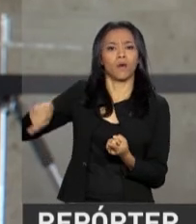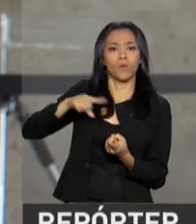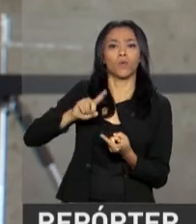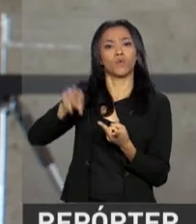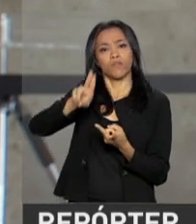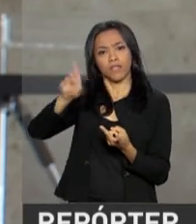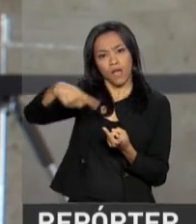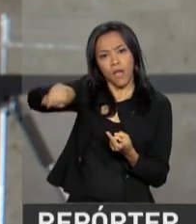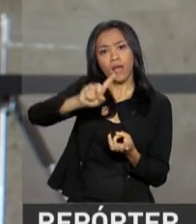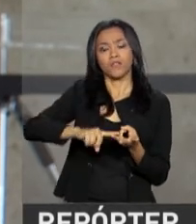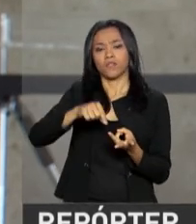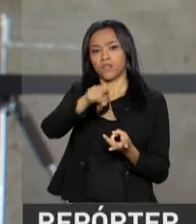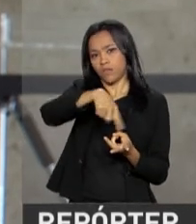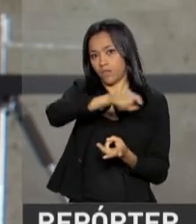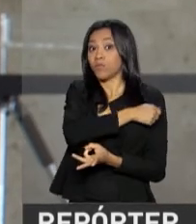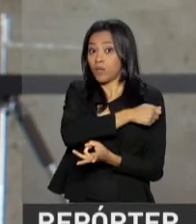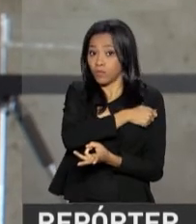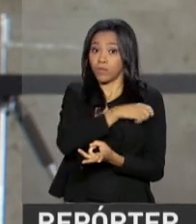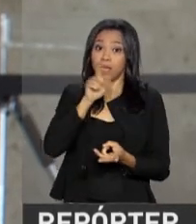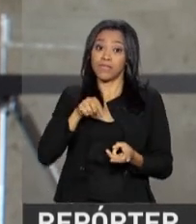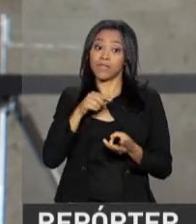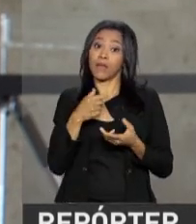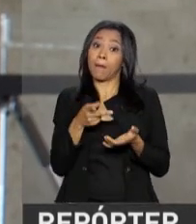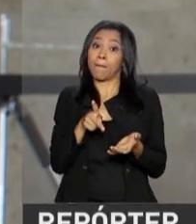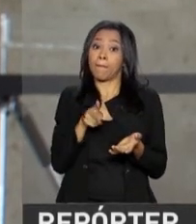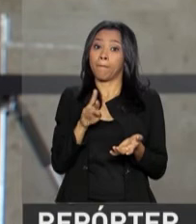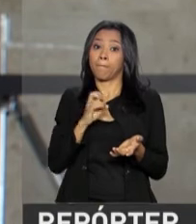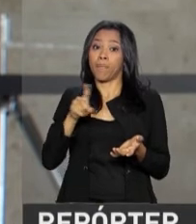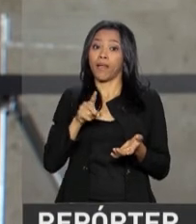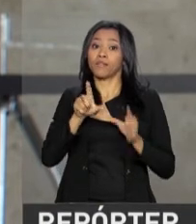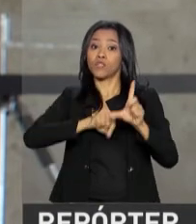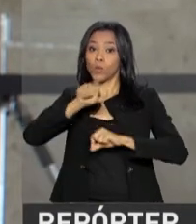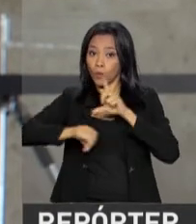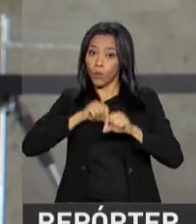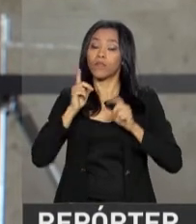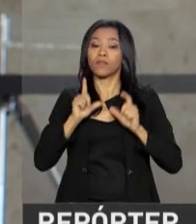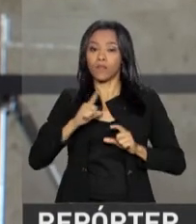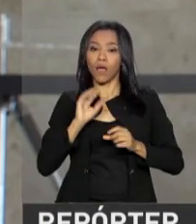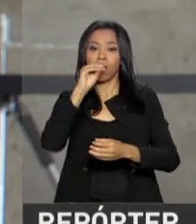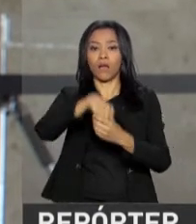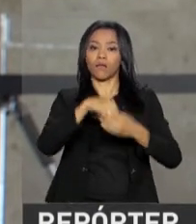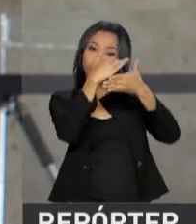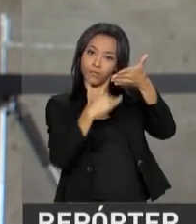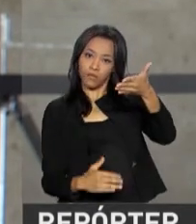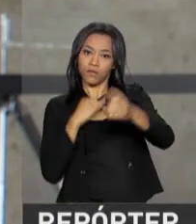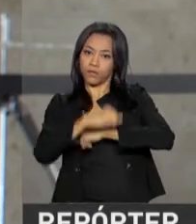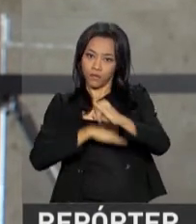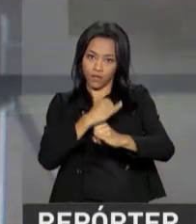pelo próprio estudante. Essa pré-seleção do FIES estará disponível no site do programa na internet,